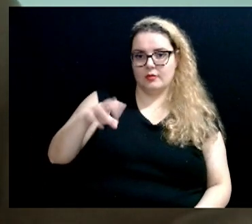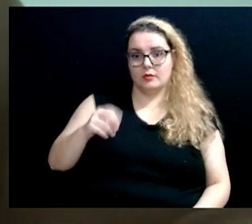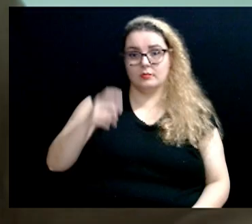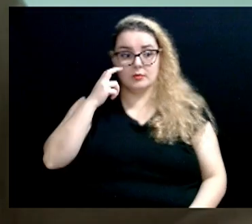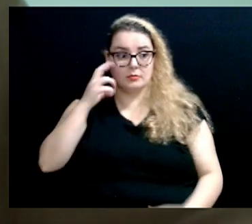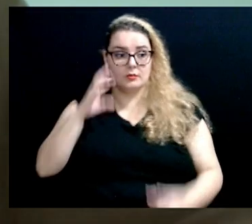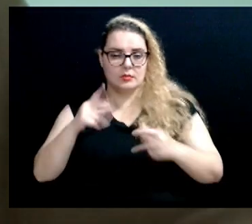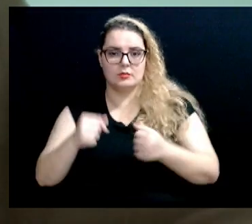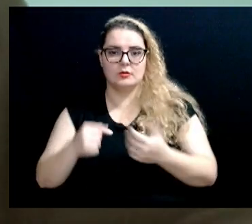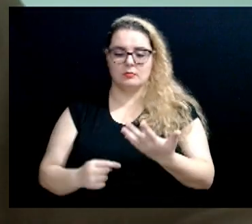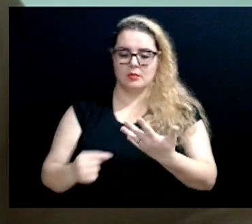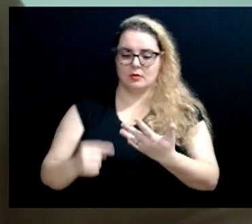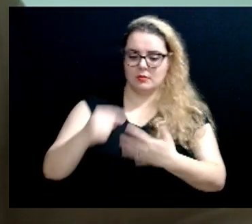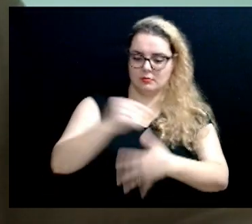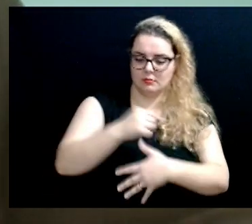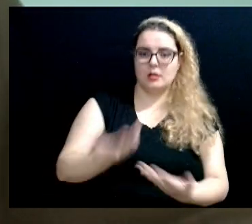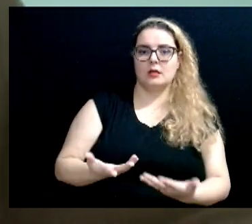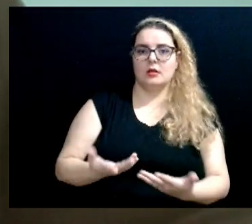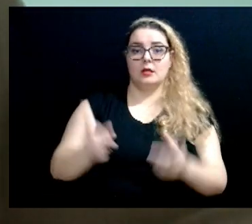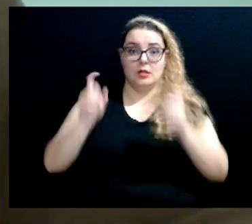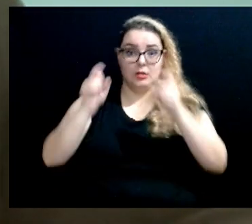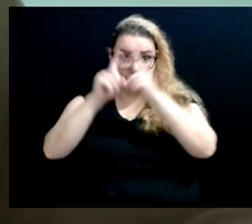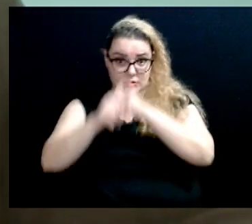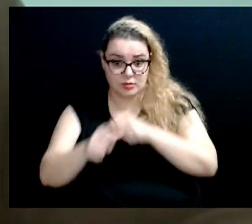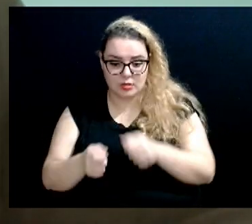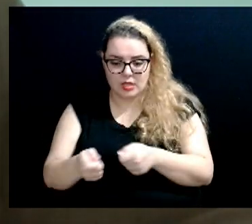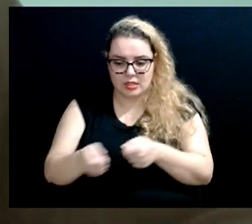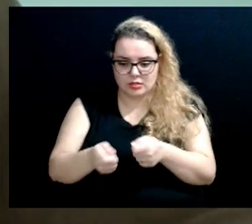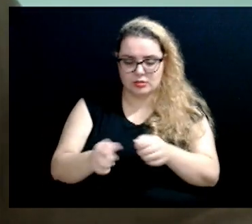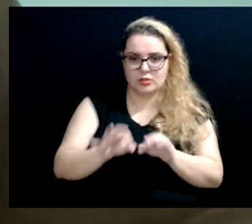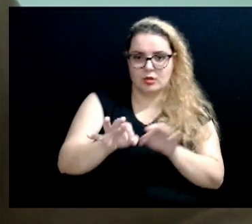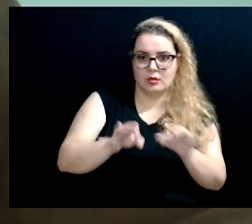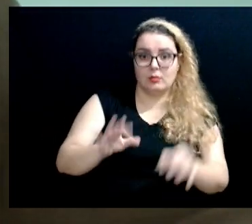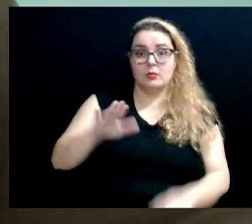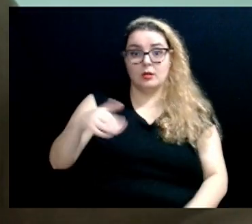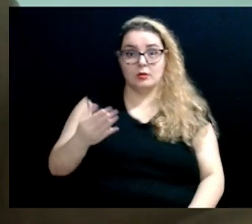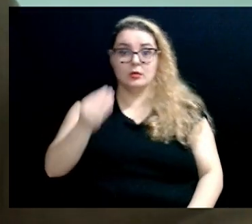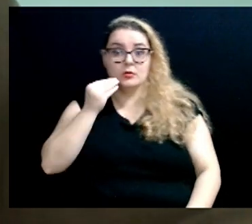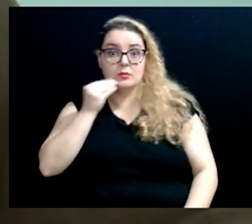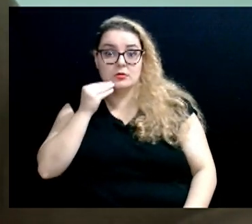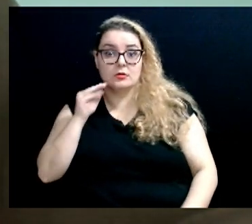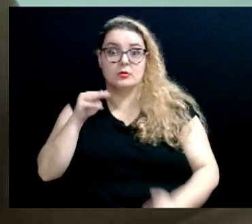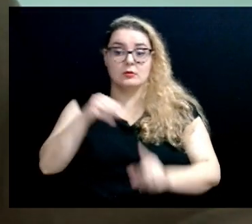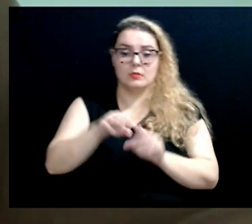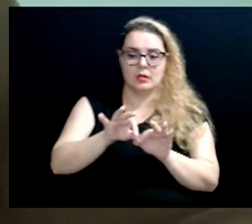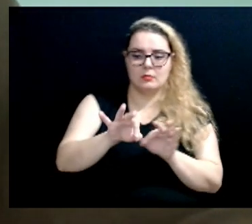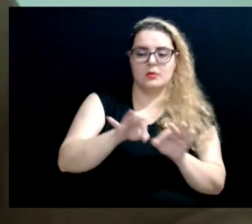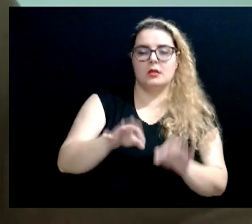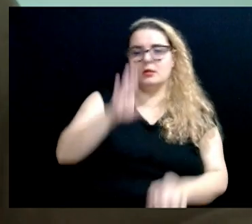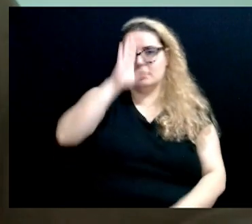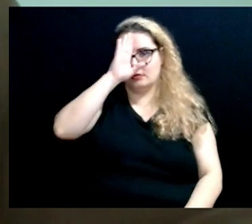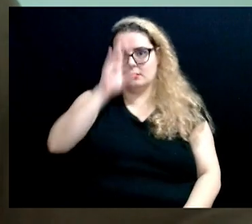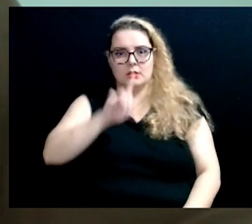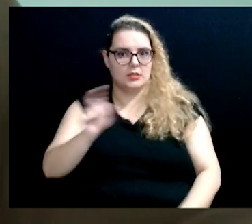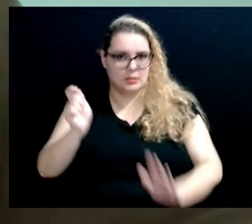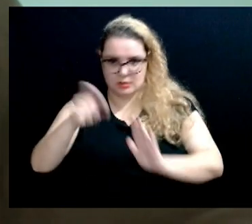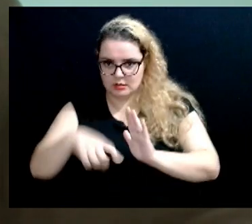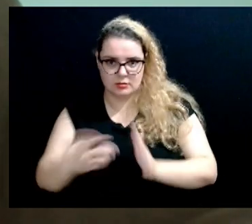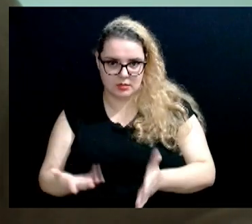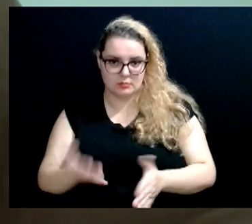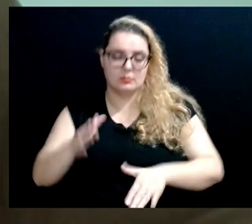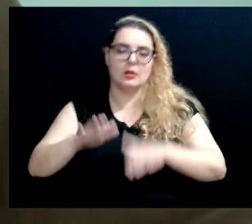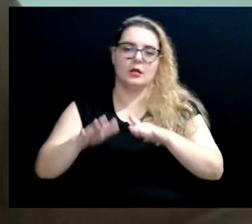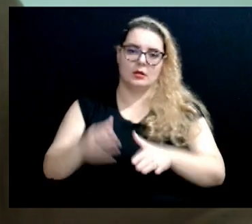coisas, são muito difíceis de medir, mas quando a gente tenta colocar métricas e principalmente não validadas, talvez a gente crie um outro